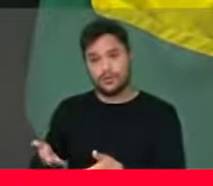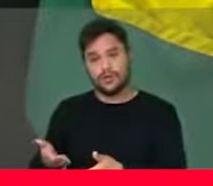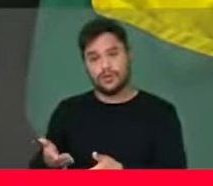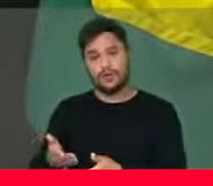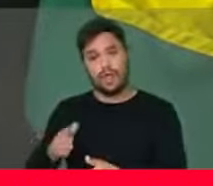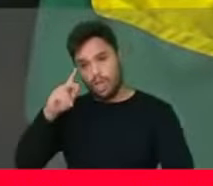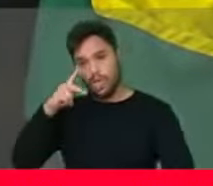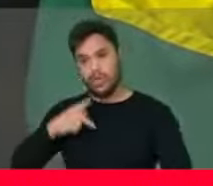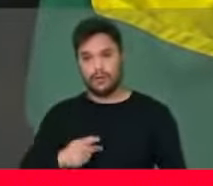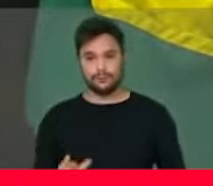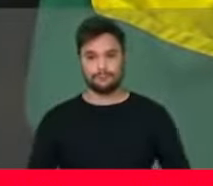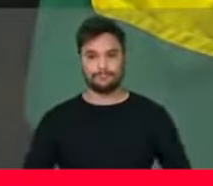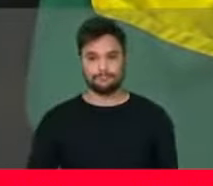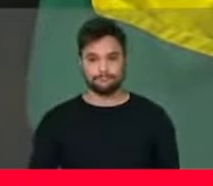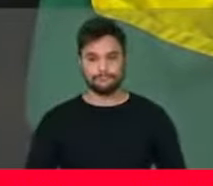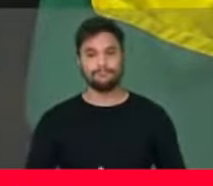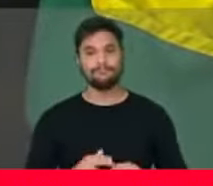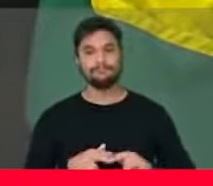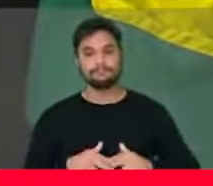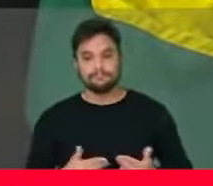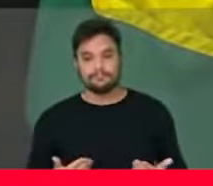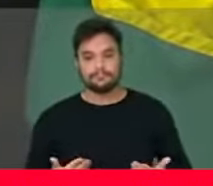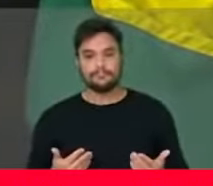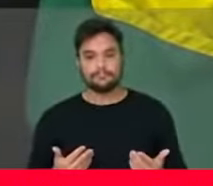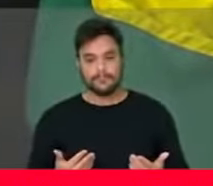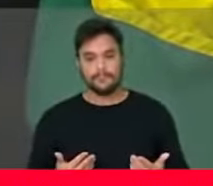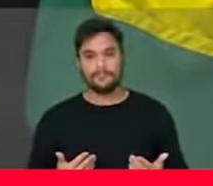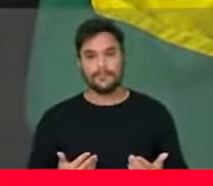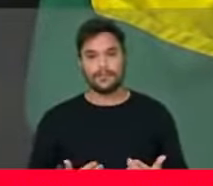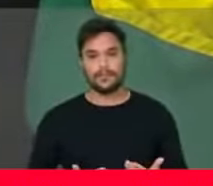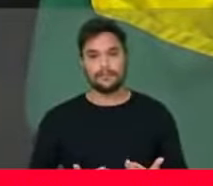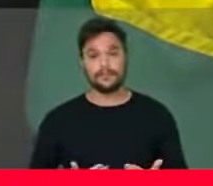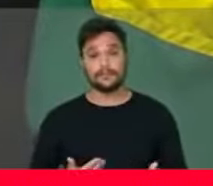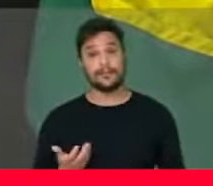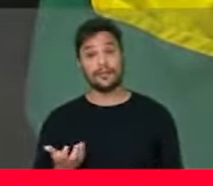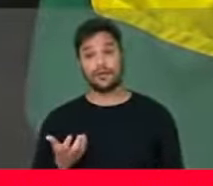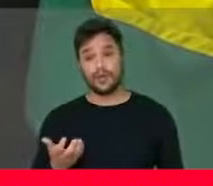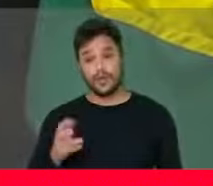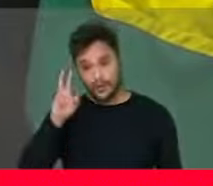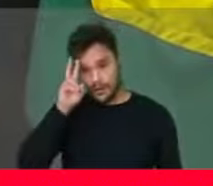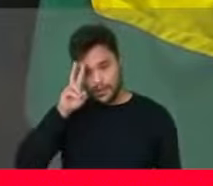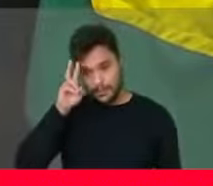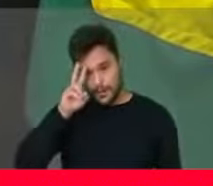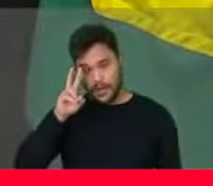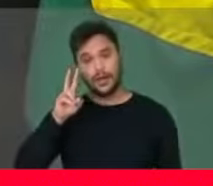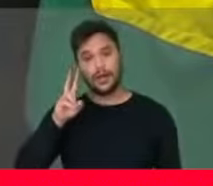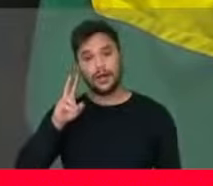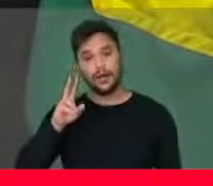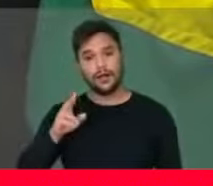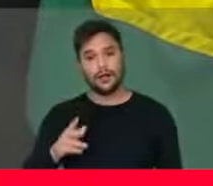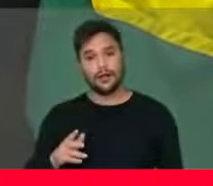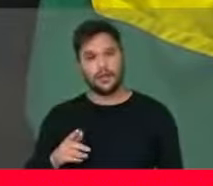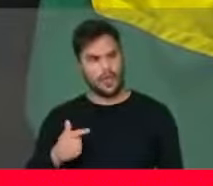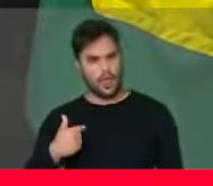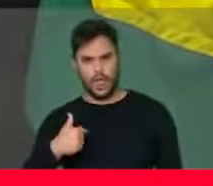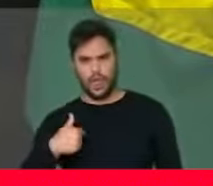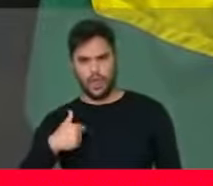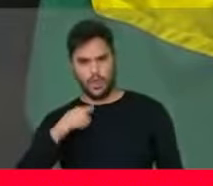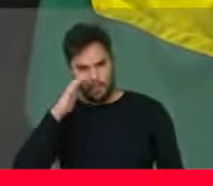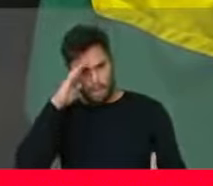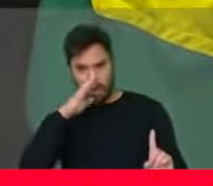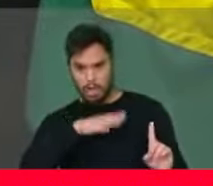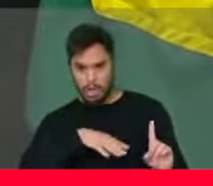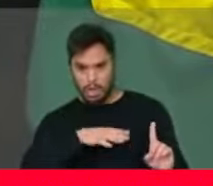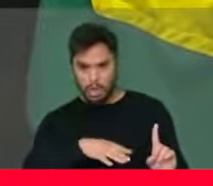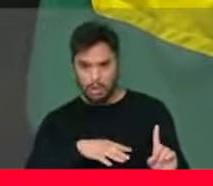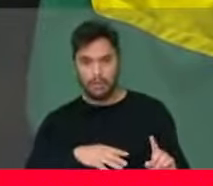próprios interesses. Por isso, senhor presidente, para encerrar aqui, eu quero lembrar apenas que não me curvei,